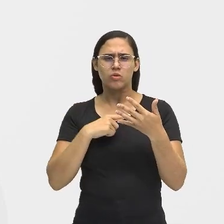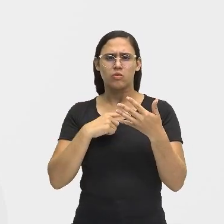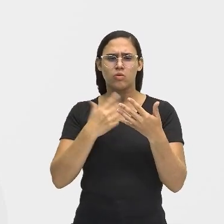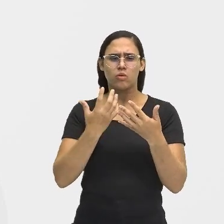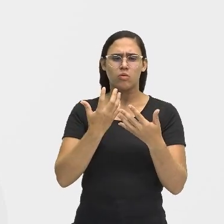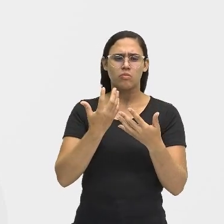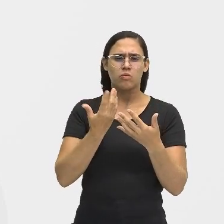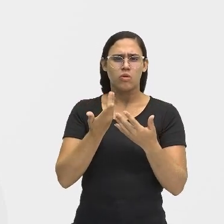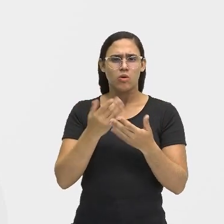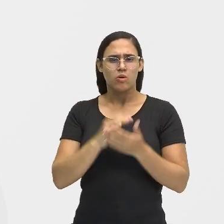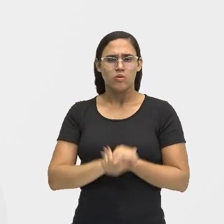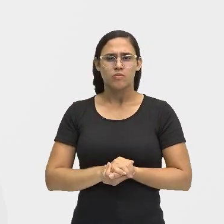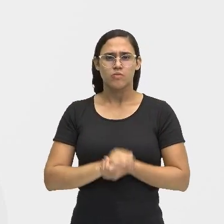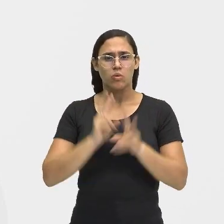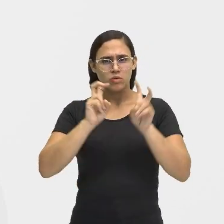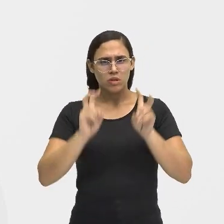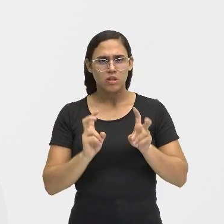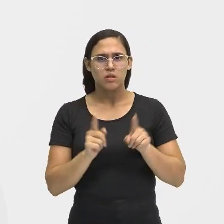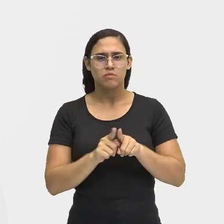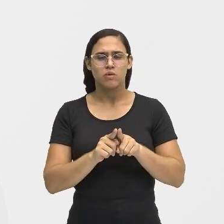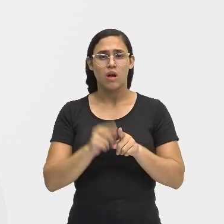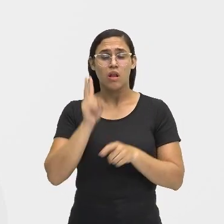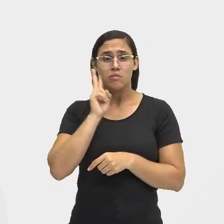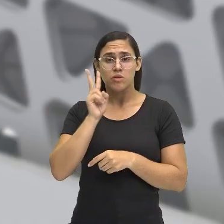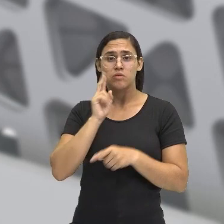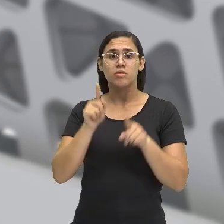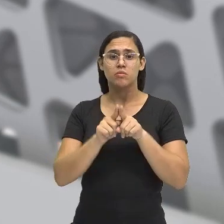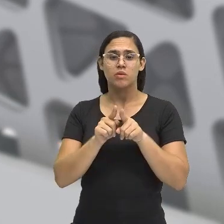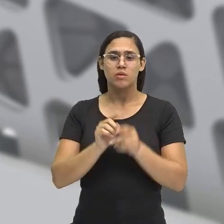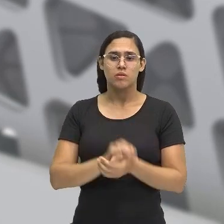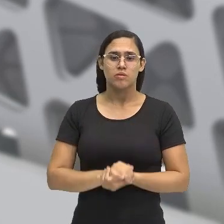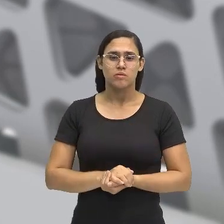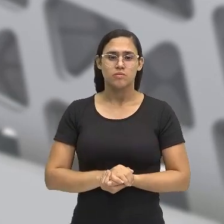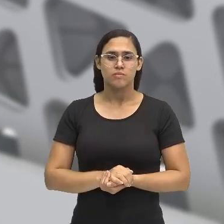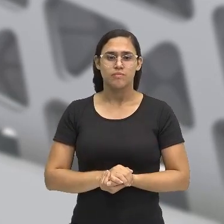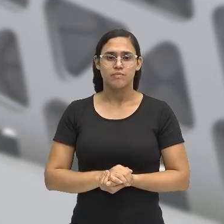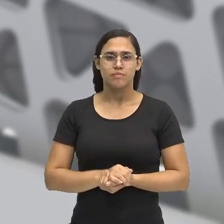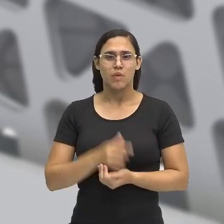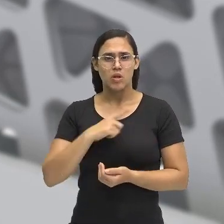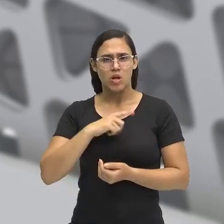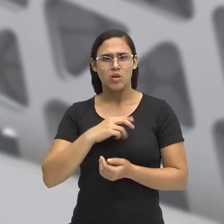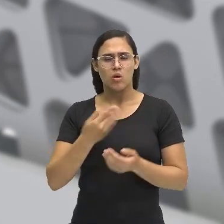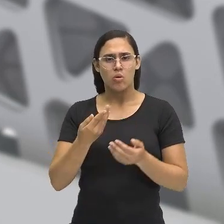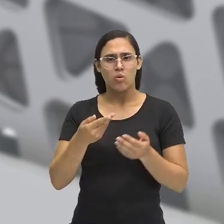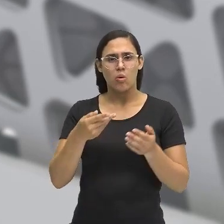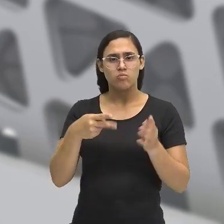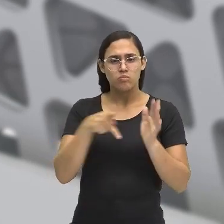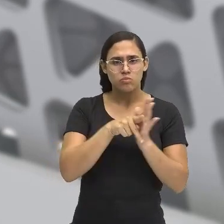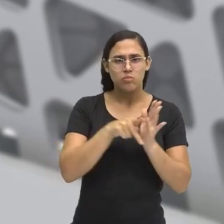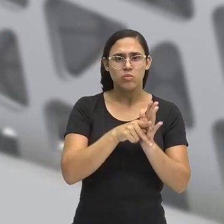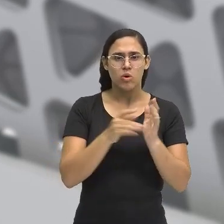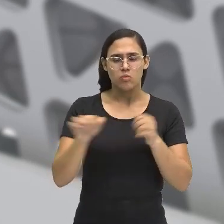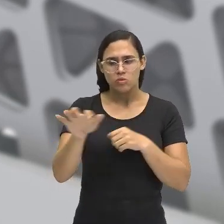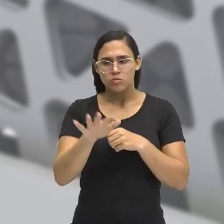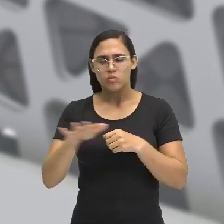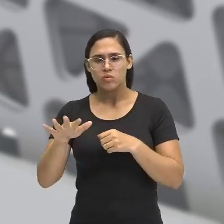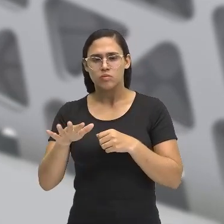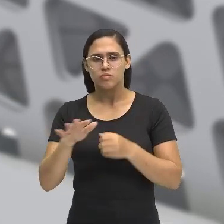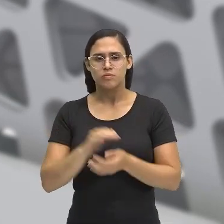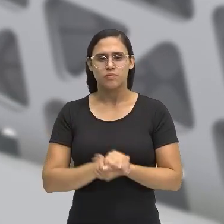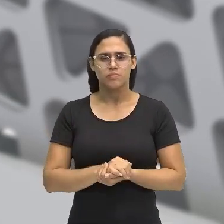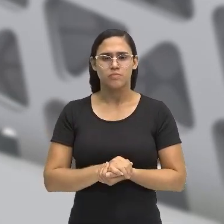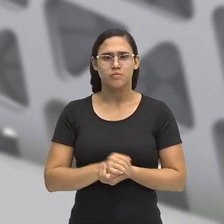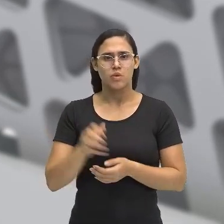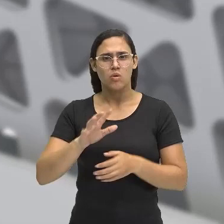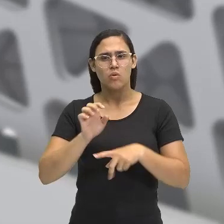de transição, tá? E lembrando que esses biomas, apesar de eles pertencerem ali exclusivamente, praticamente a